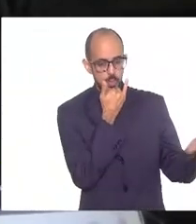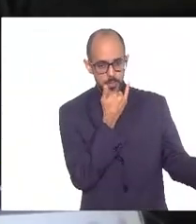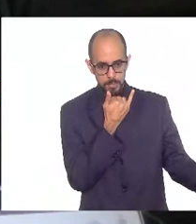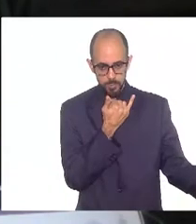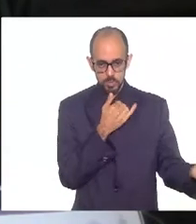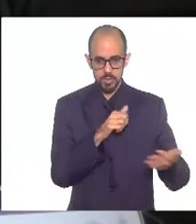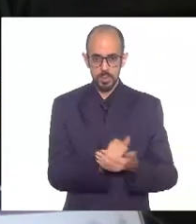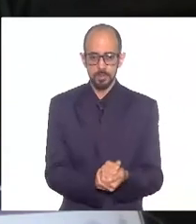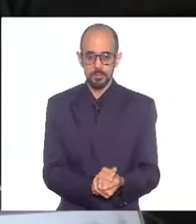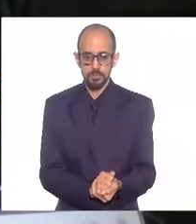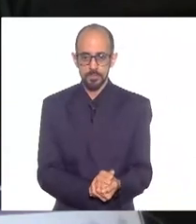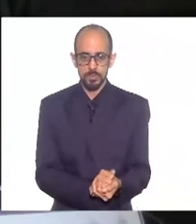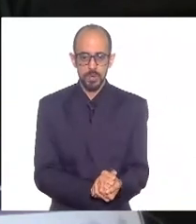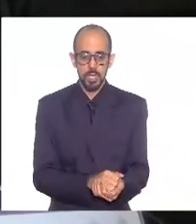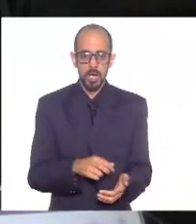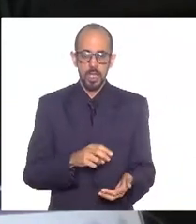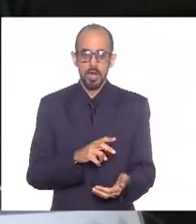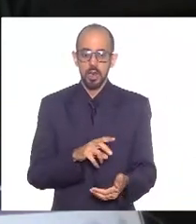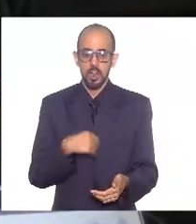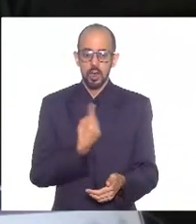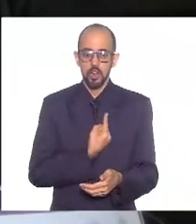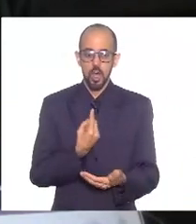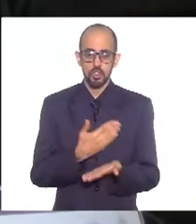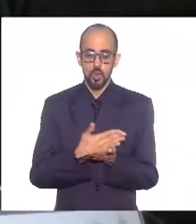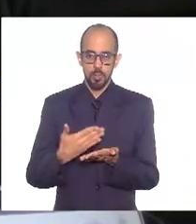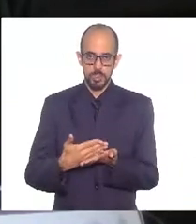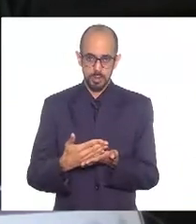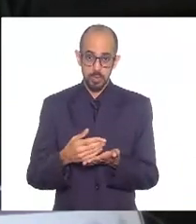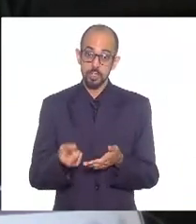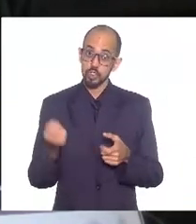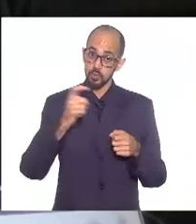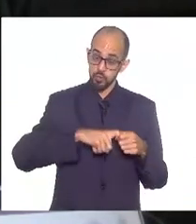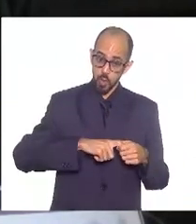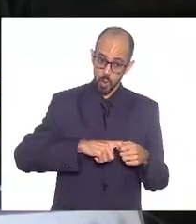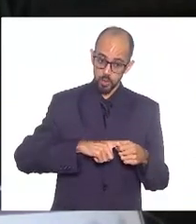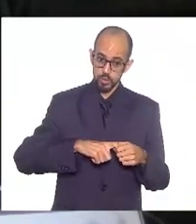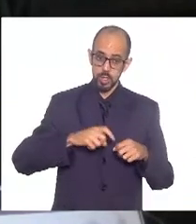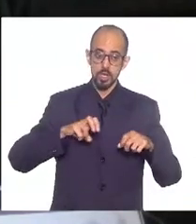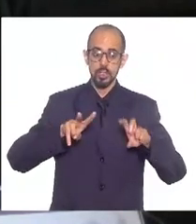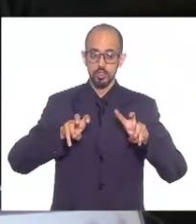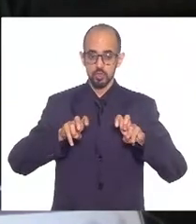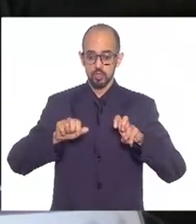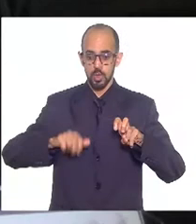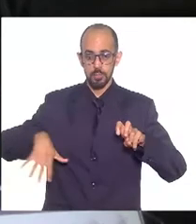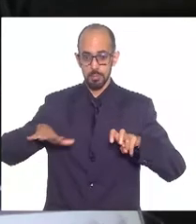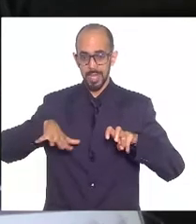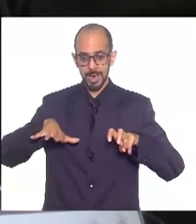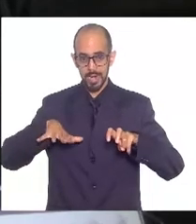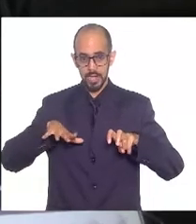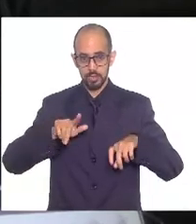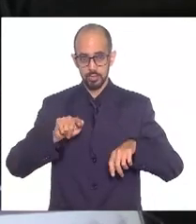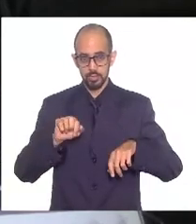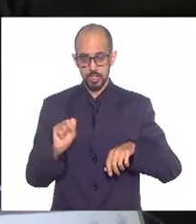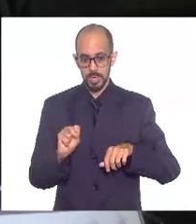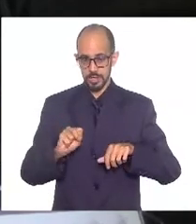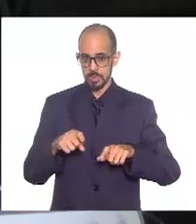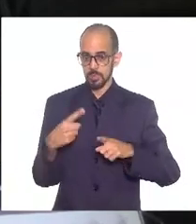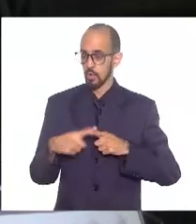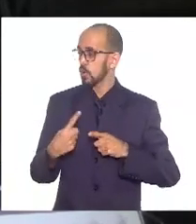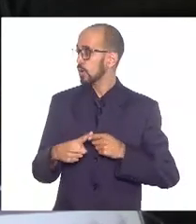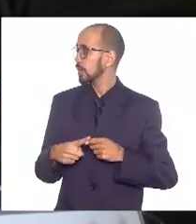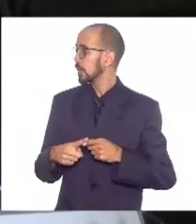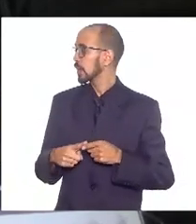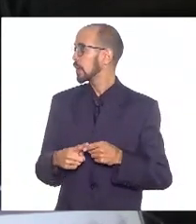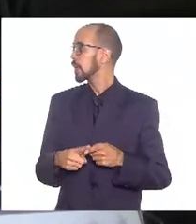começa exatamente onde você parou, no mercado de gás e dados, né? Porque